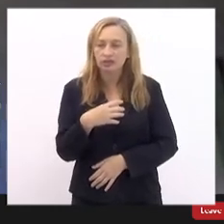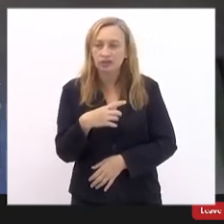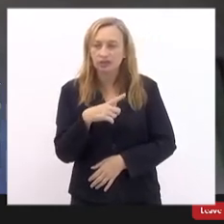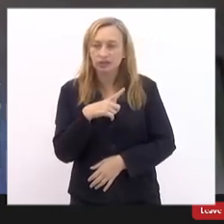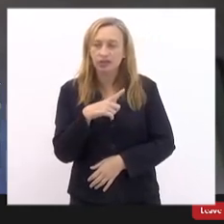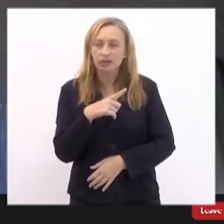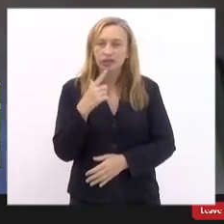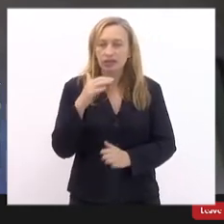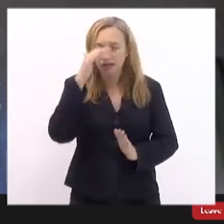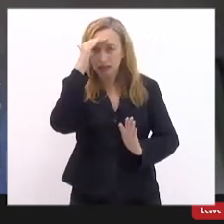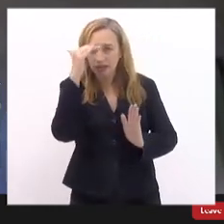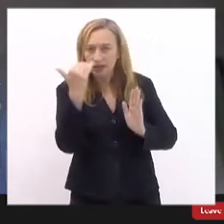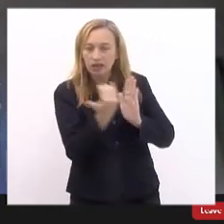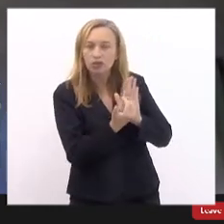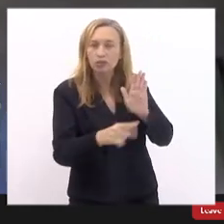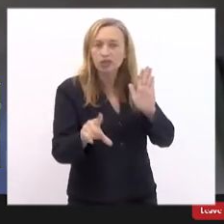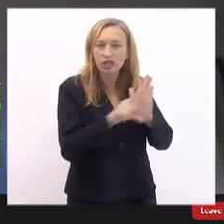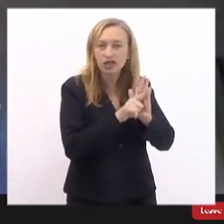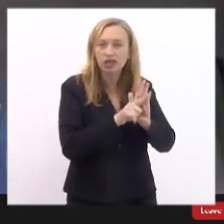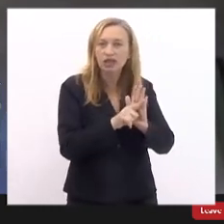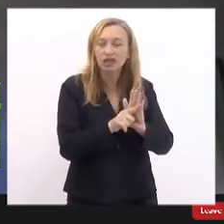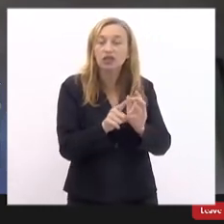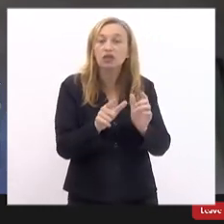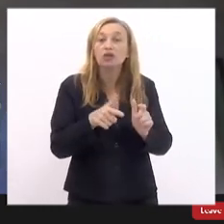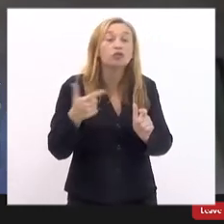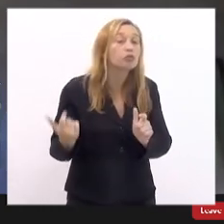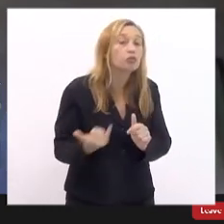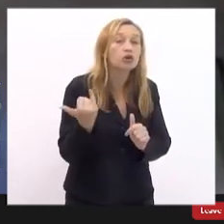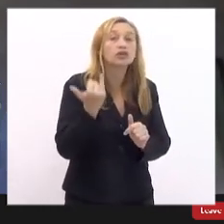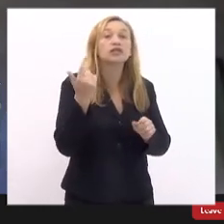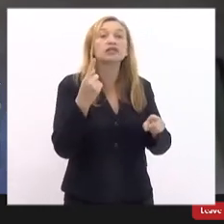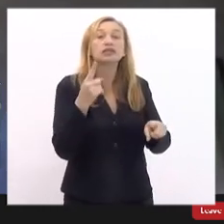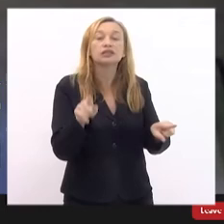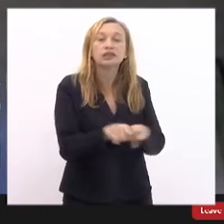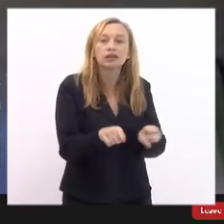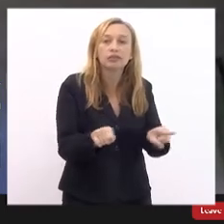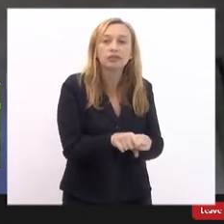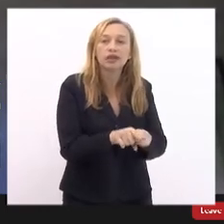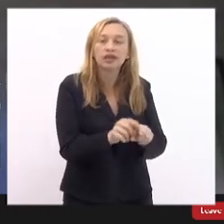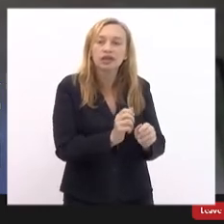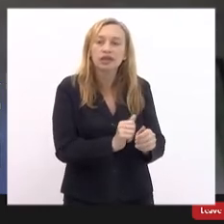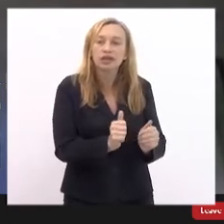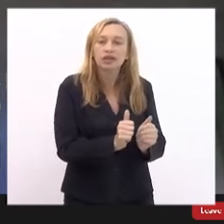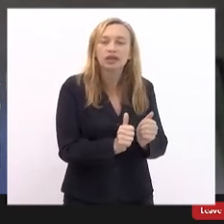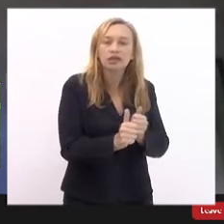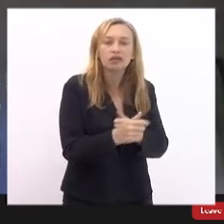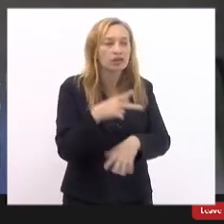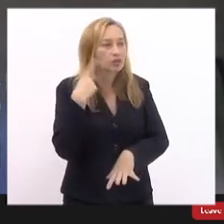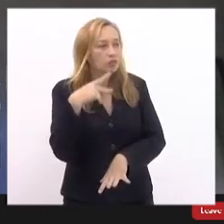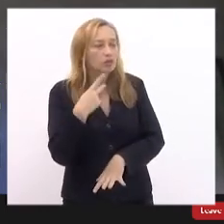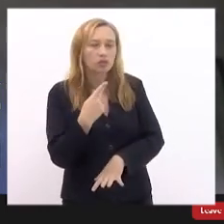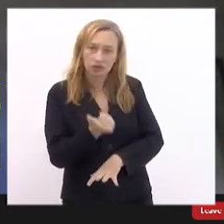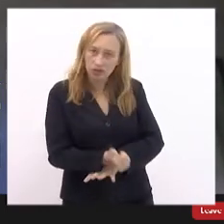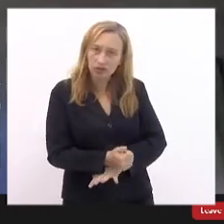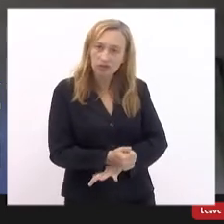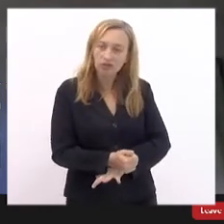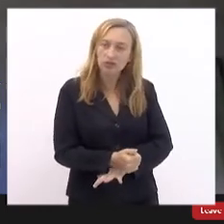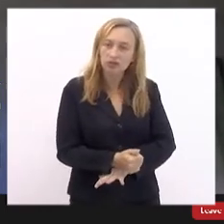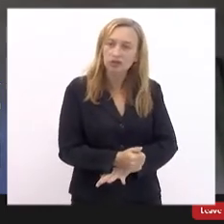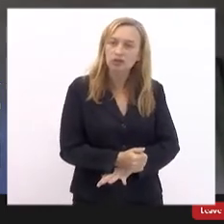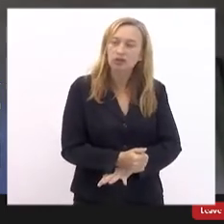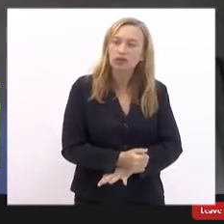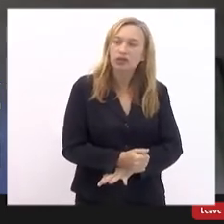sejam cumpridas, né, é muito importante também que a frente parlamentar, né, se some ao